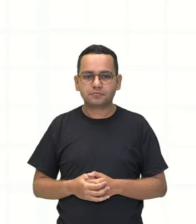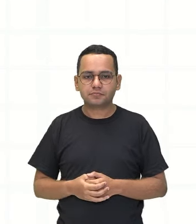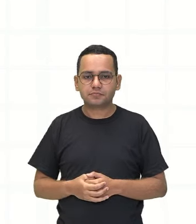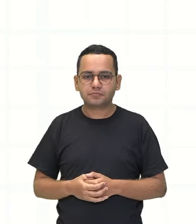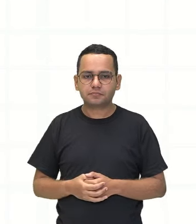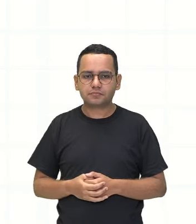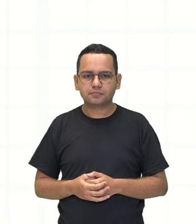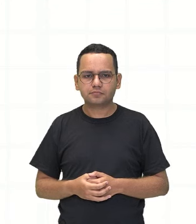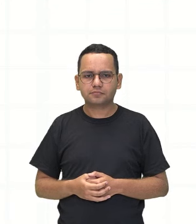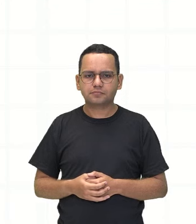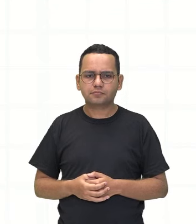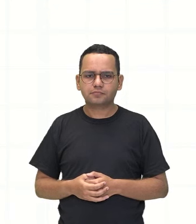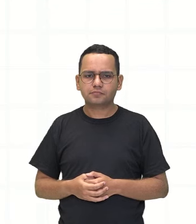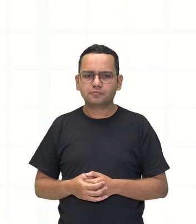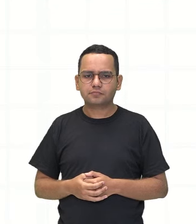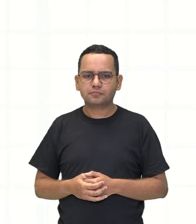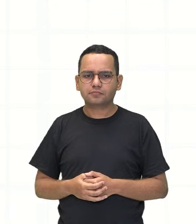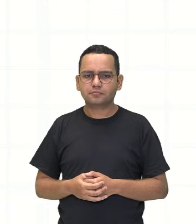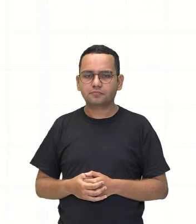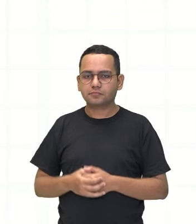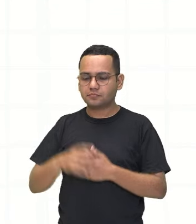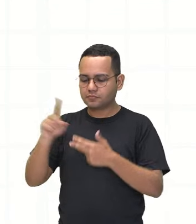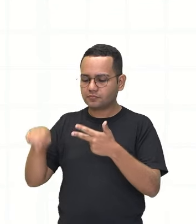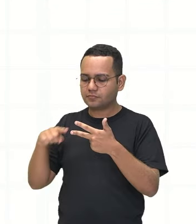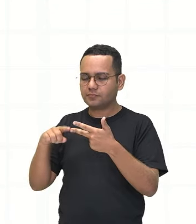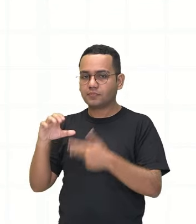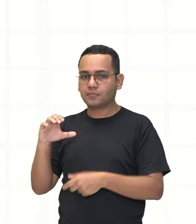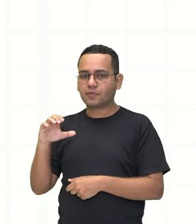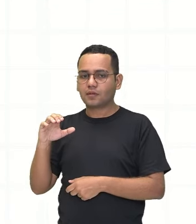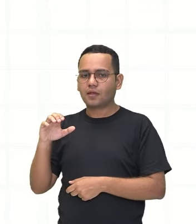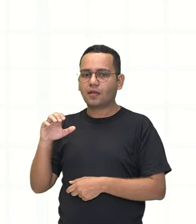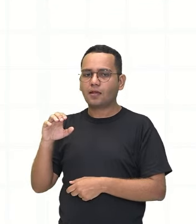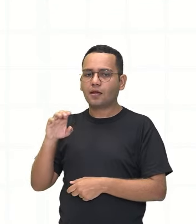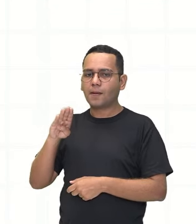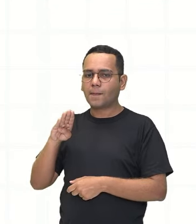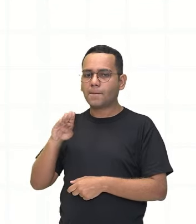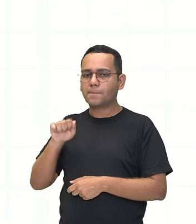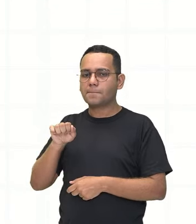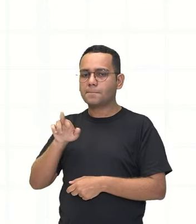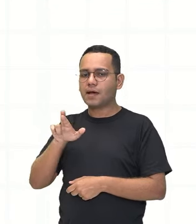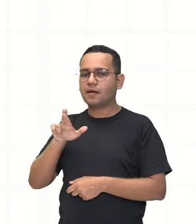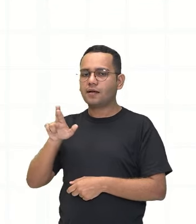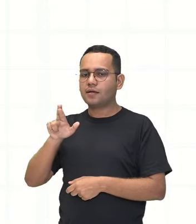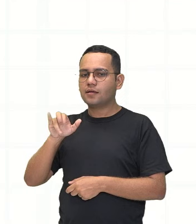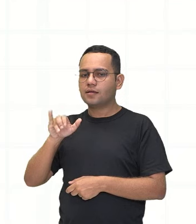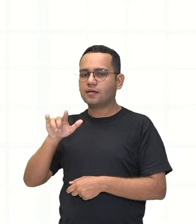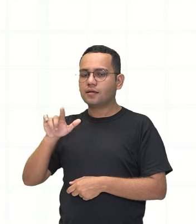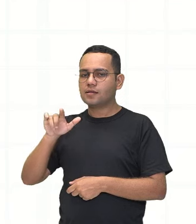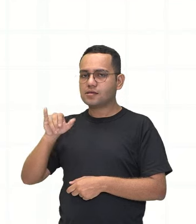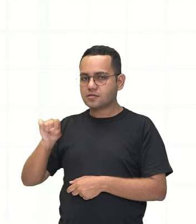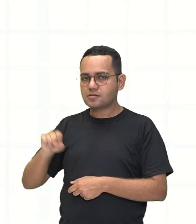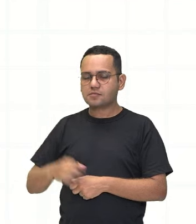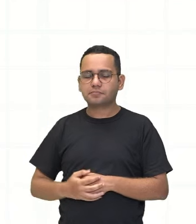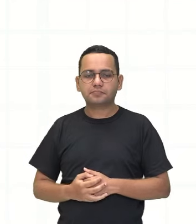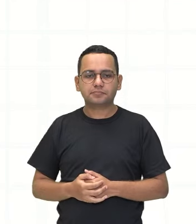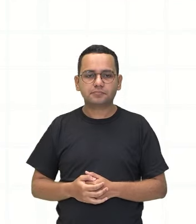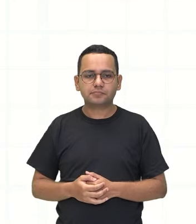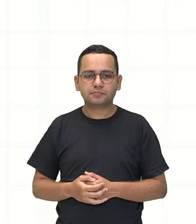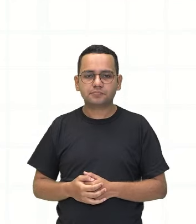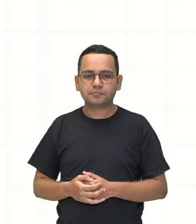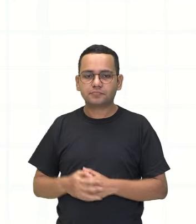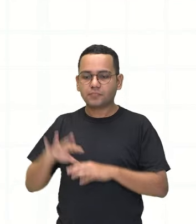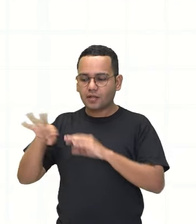Barril também, barris, é terminado com L aí, ó. Todos que terminam com L, né, vai acrescentar aí